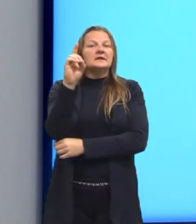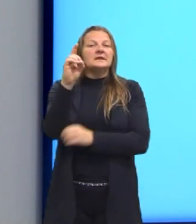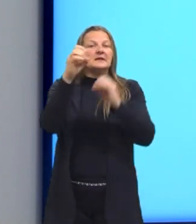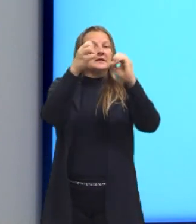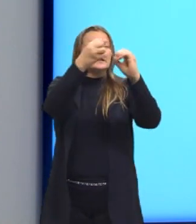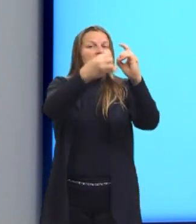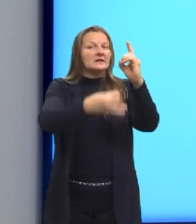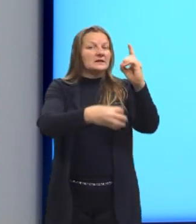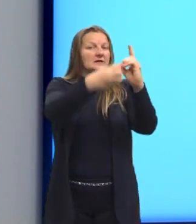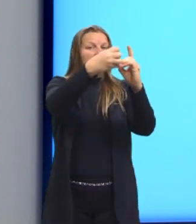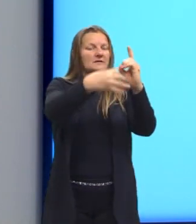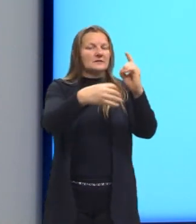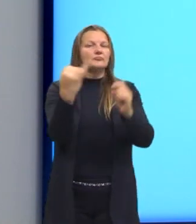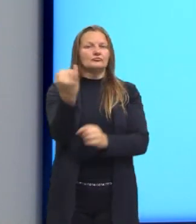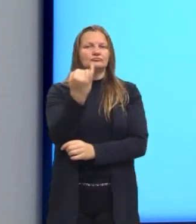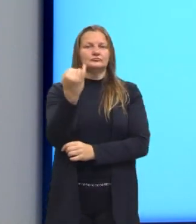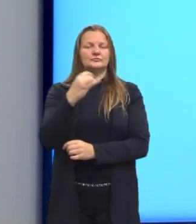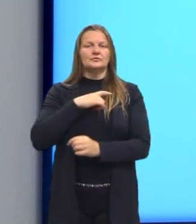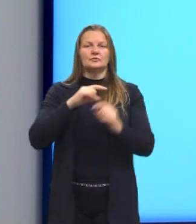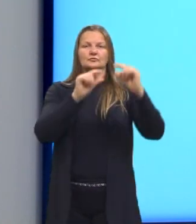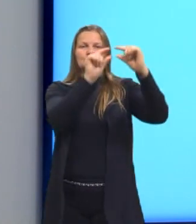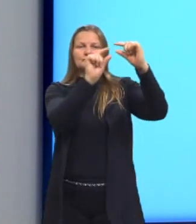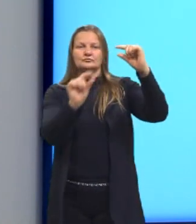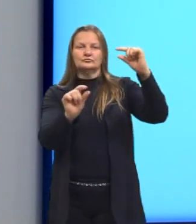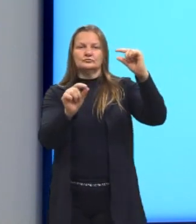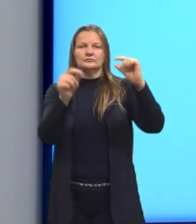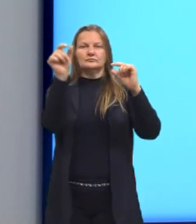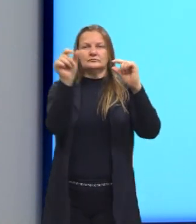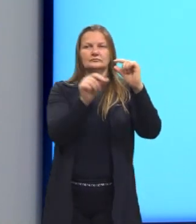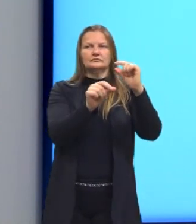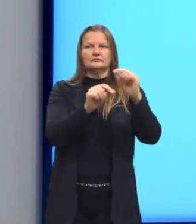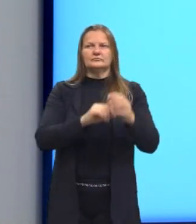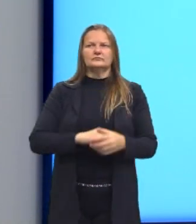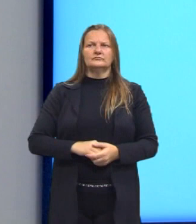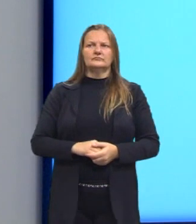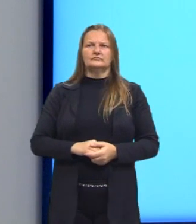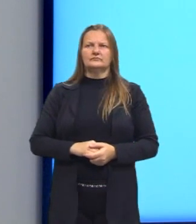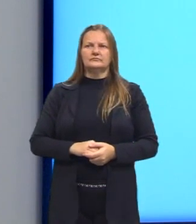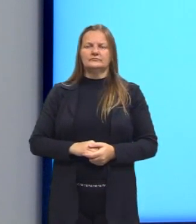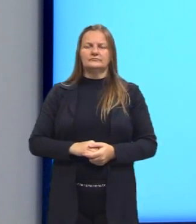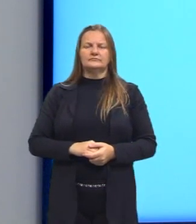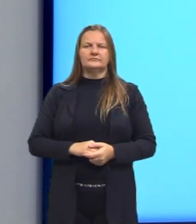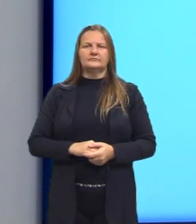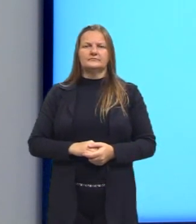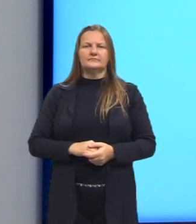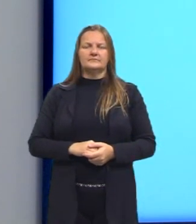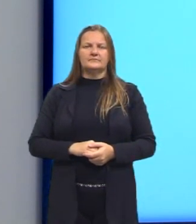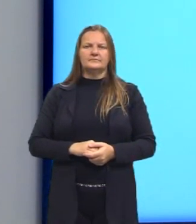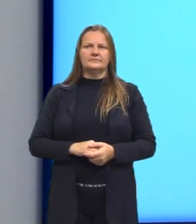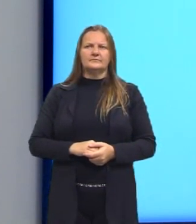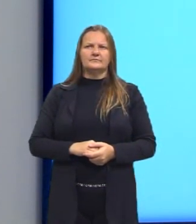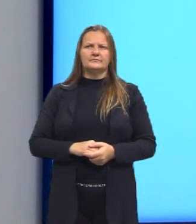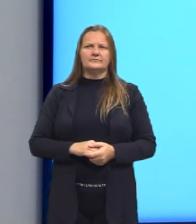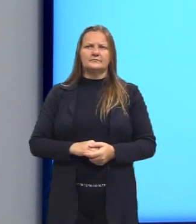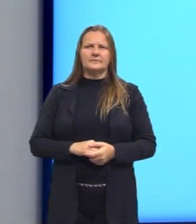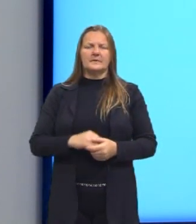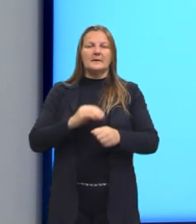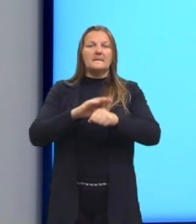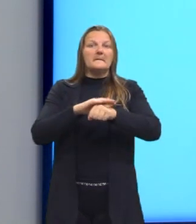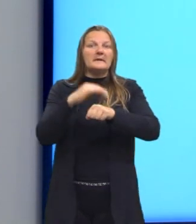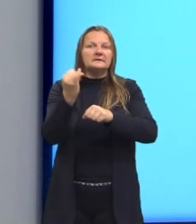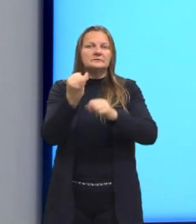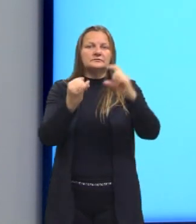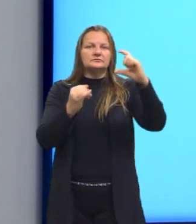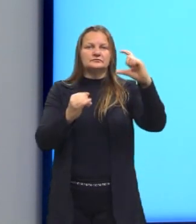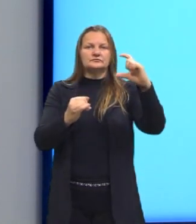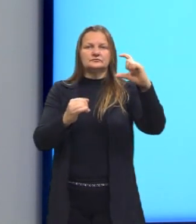nós vimos na aula passada da diagonal principal e diagonal secundária, né? A diagonal principal aqui